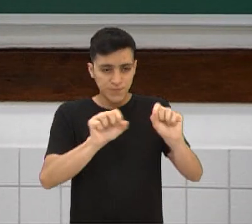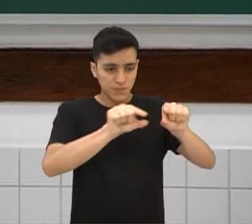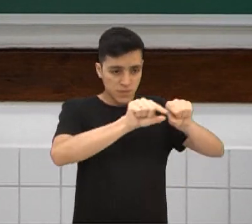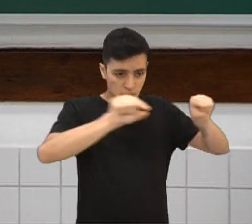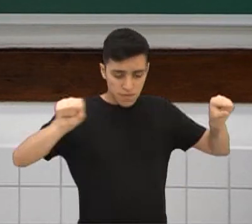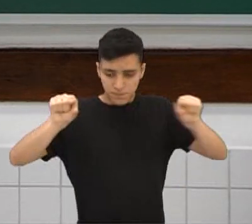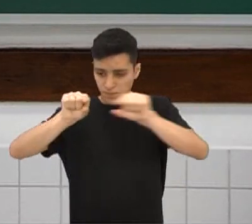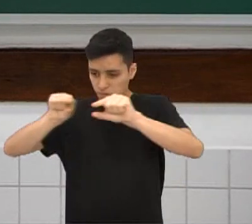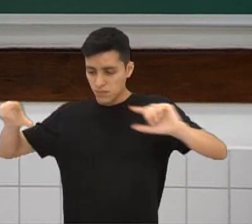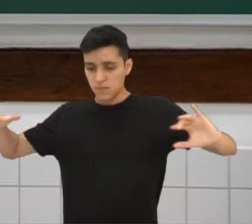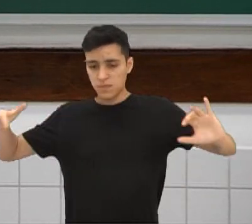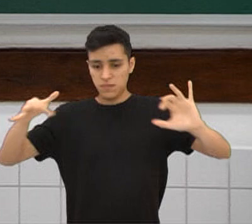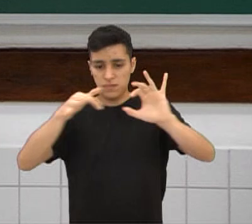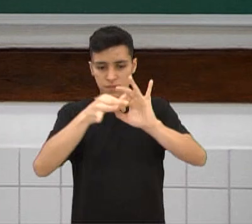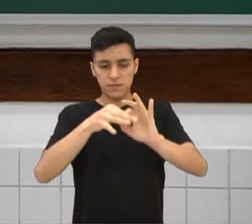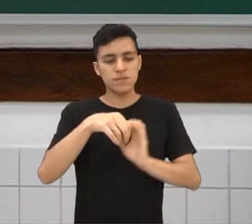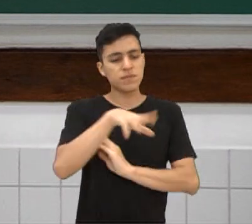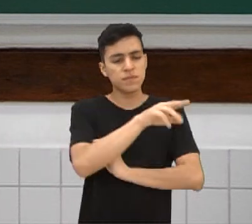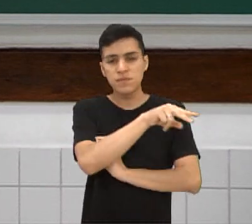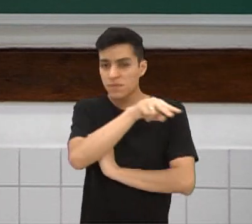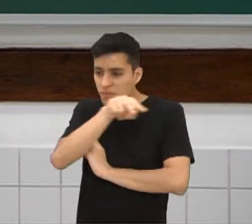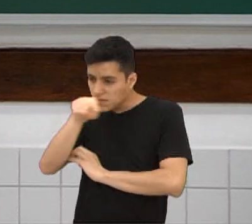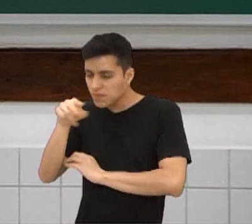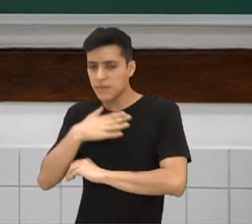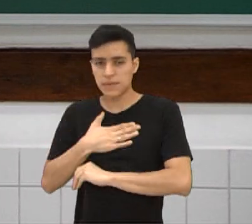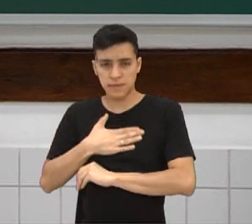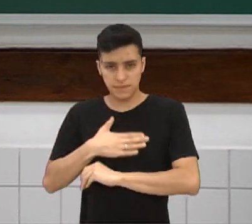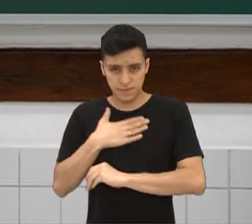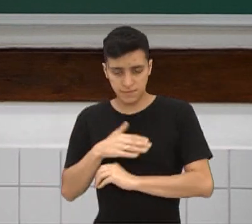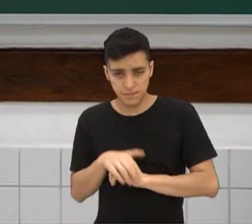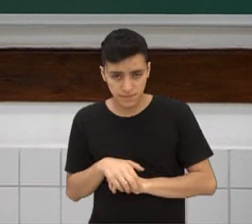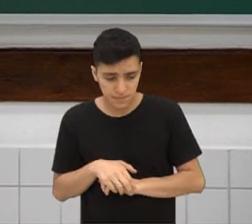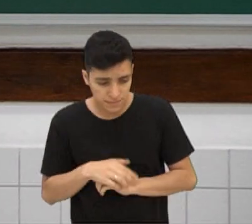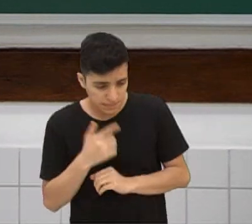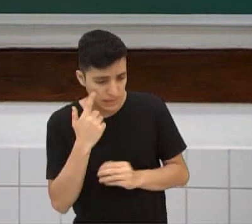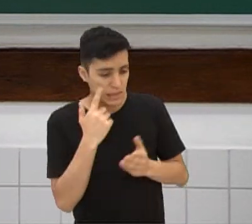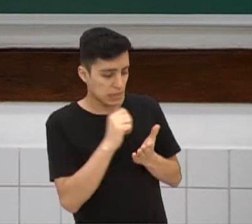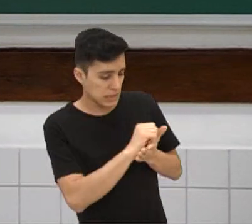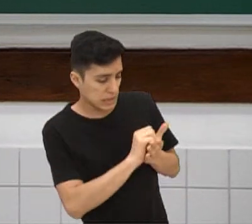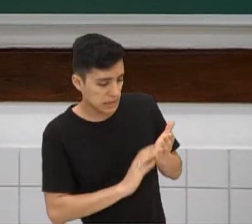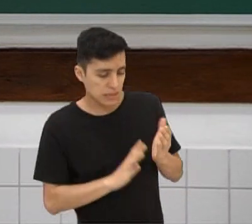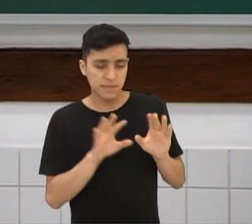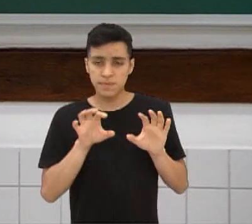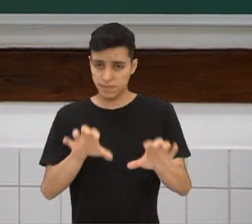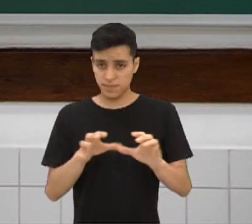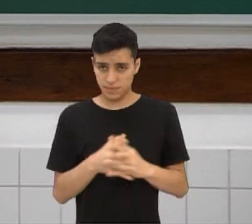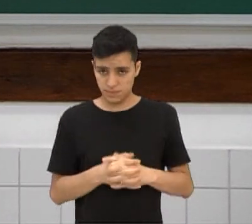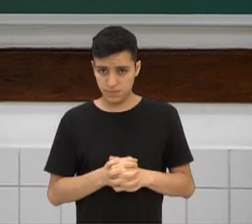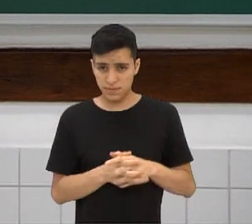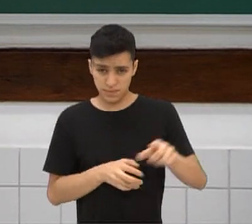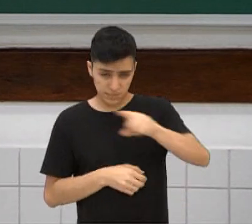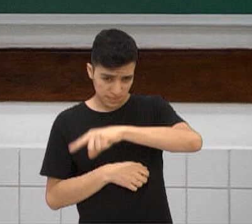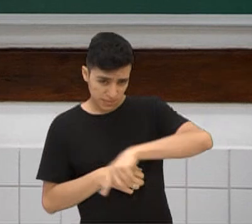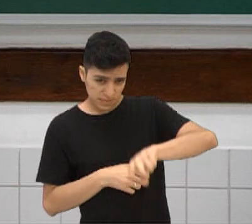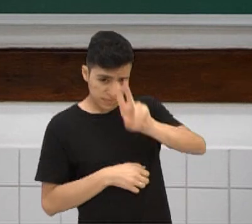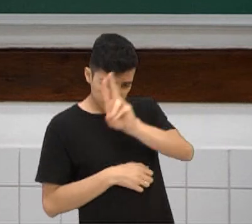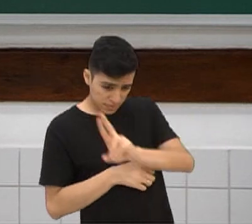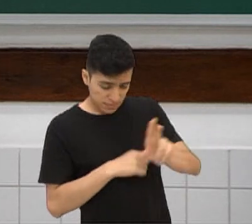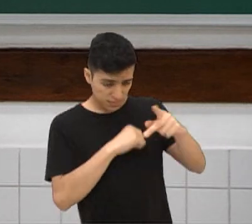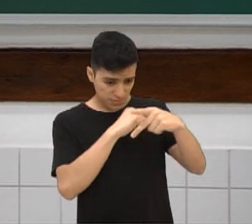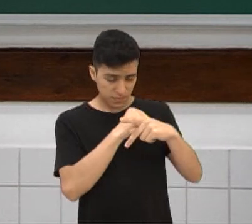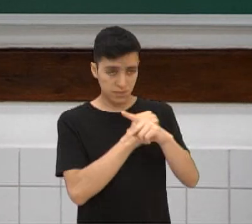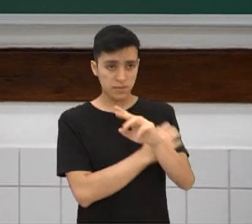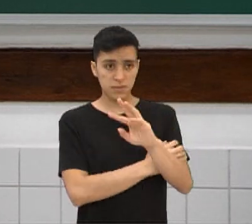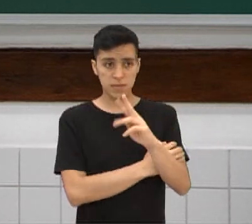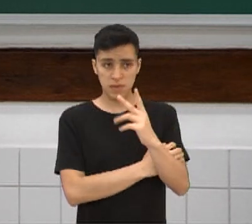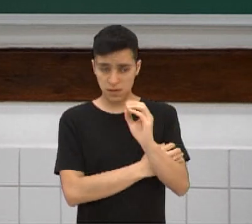transformando em uma e deixando ela mais harmoniosa. Então, no nosso exercício, vocês vão fazer justamente isso. Vocês vão usar o pronome who e o